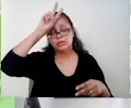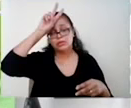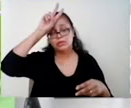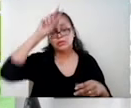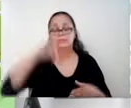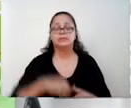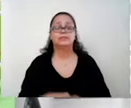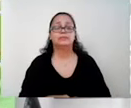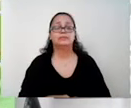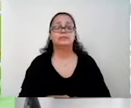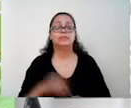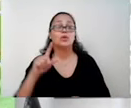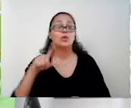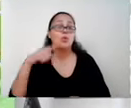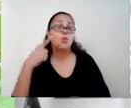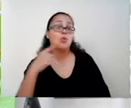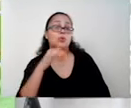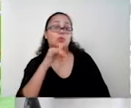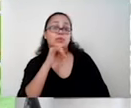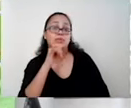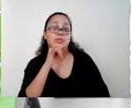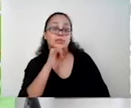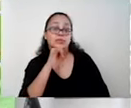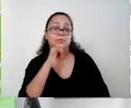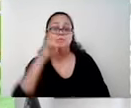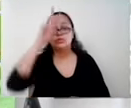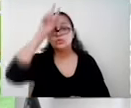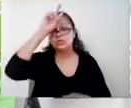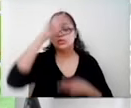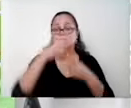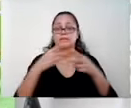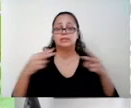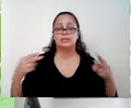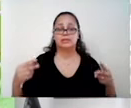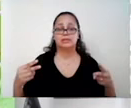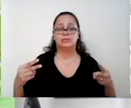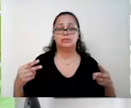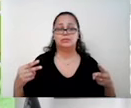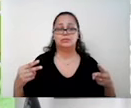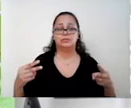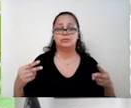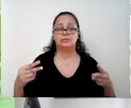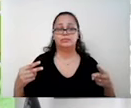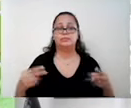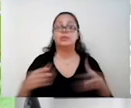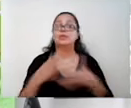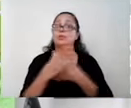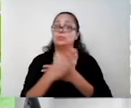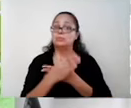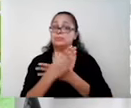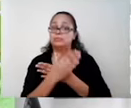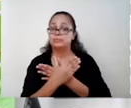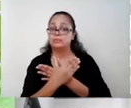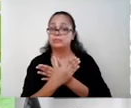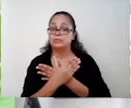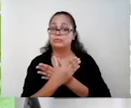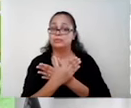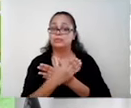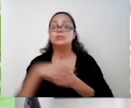Outras figuras, outros exemplos de insetos. Do lado esquerdo nós temos uma mariposa, observamos um par de